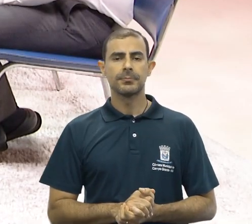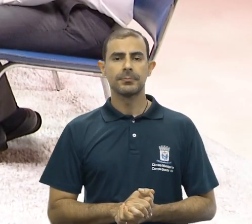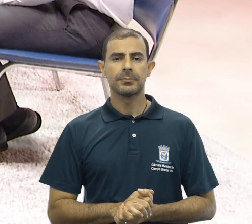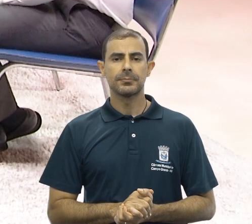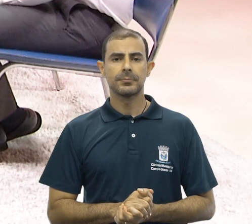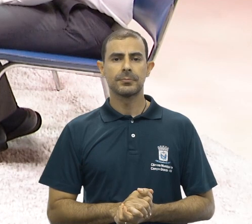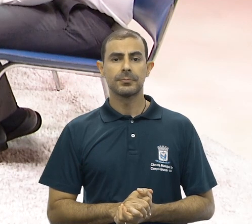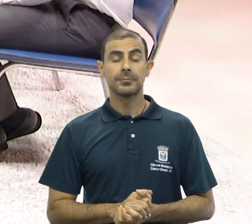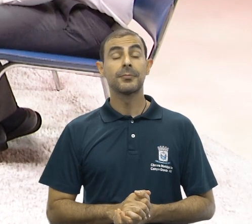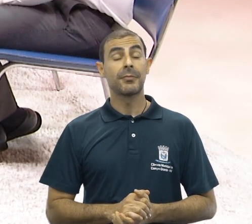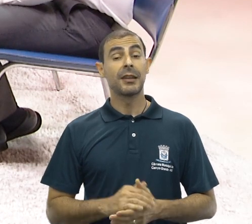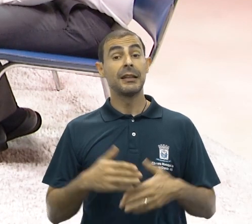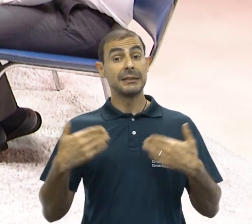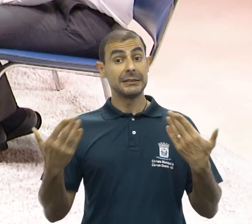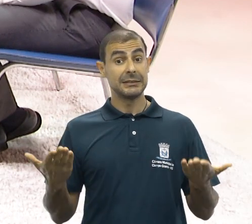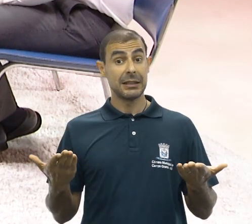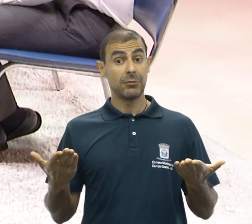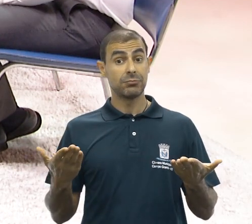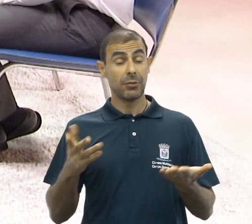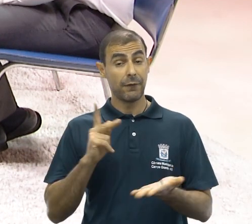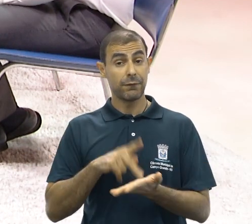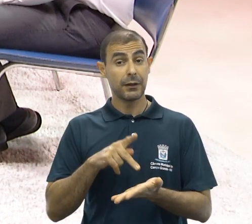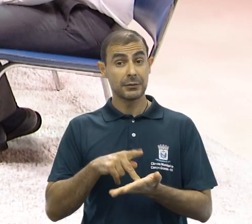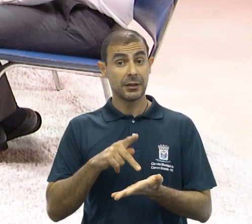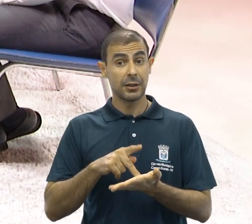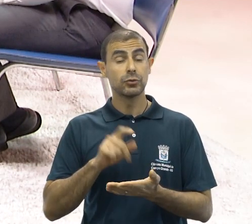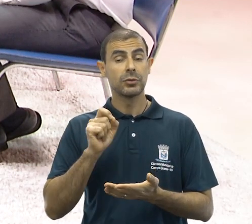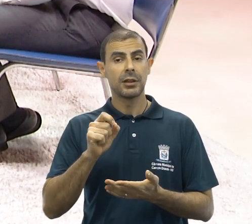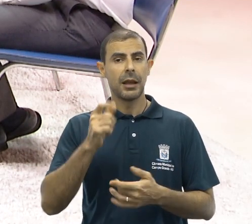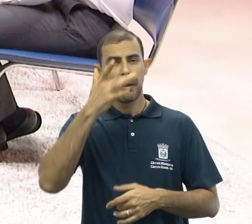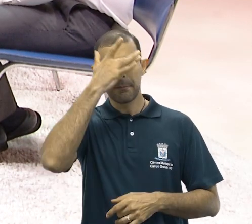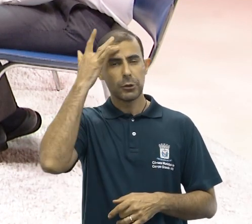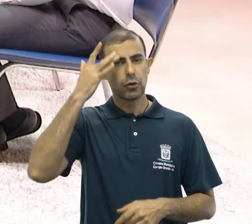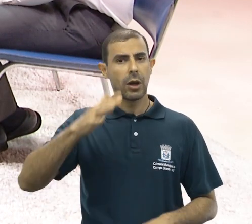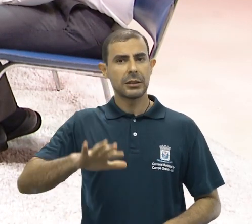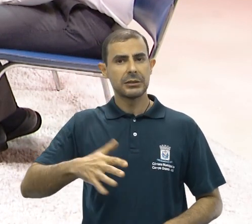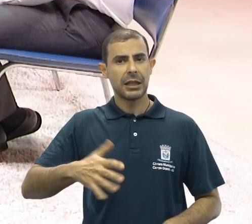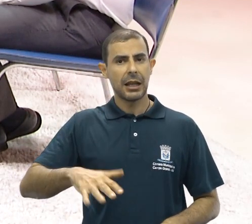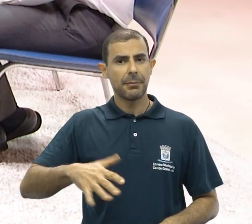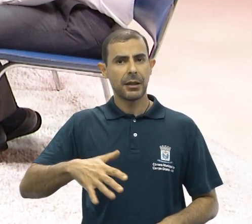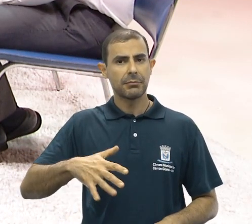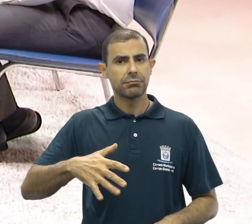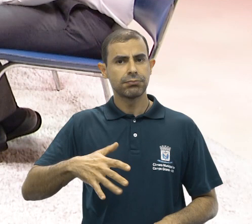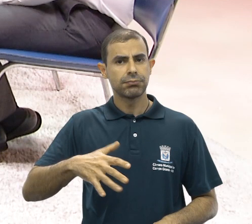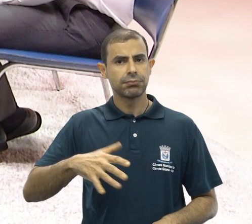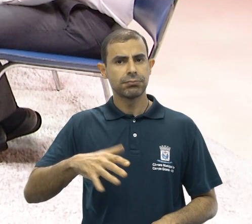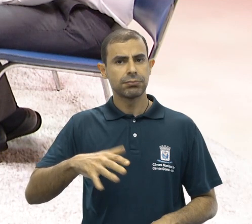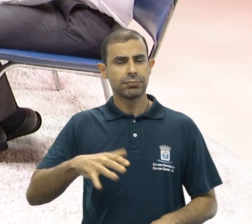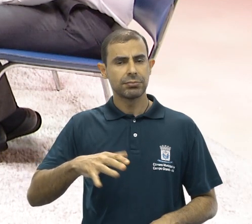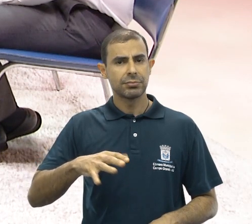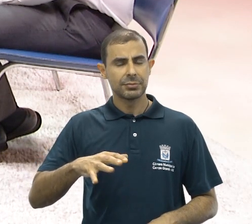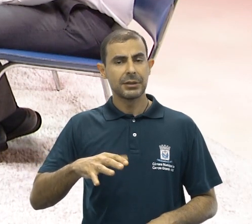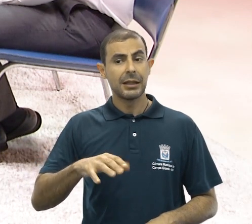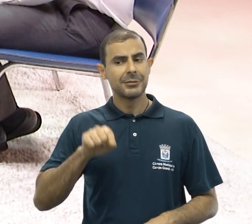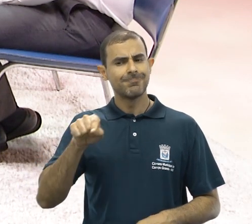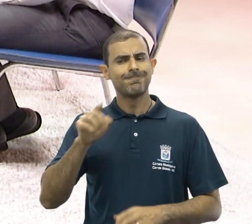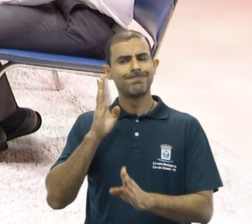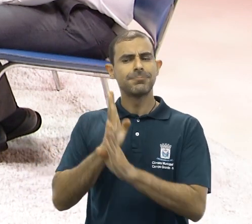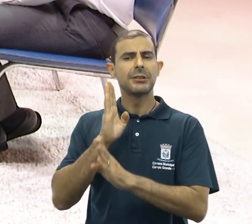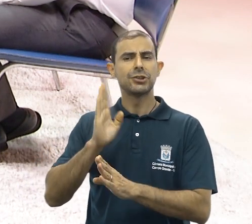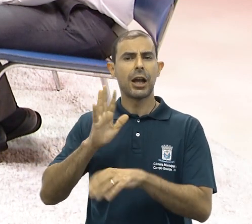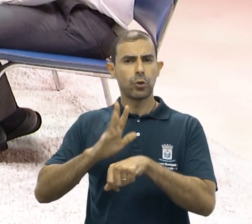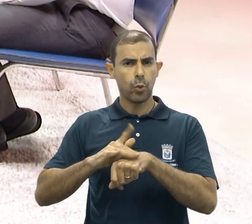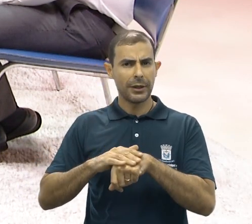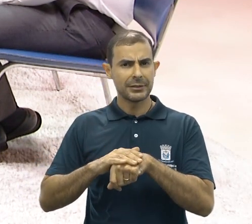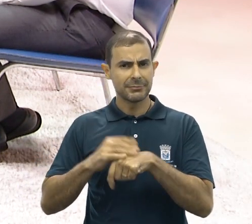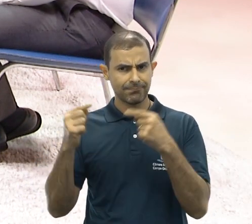pergunta, senhor. Então, na verdade, a pessoa que treme já é, na verdade, quase já a doença a pessoa já tem